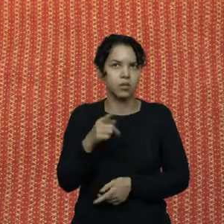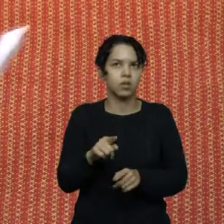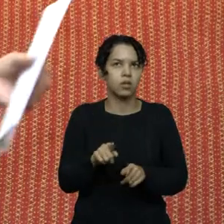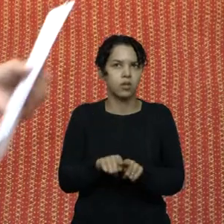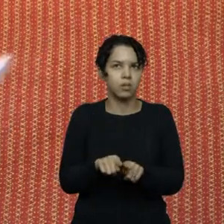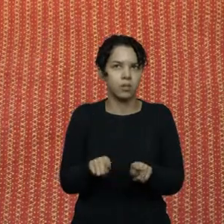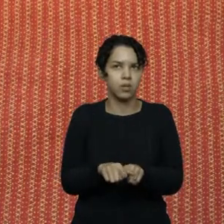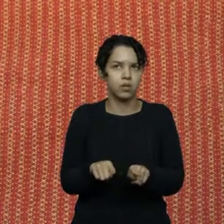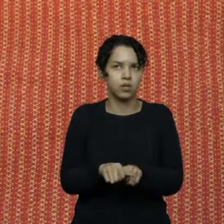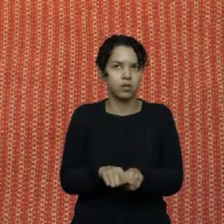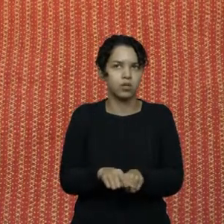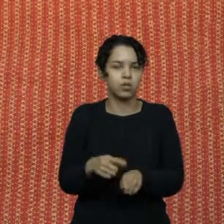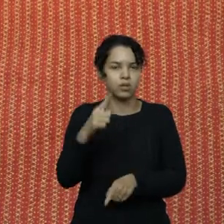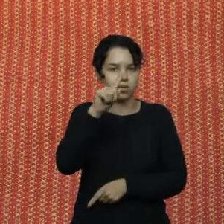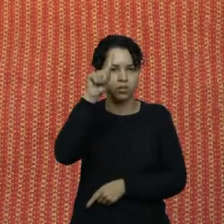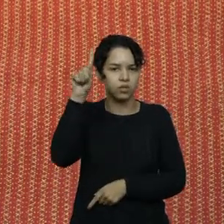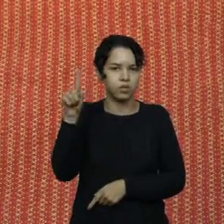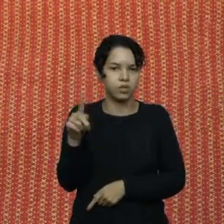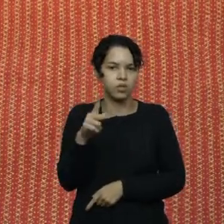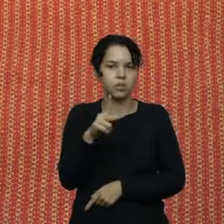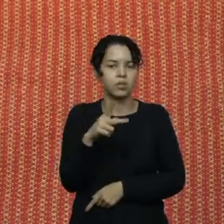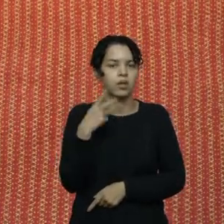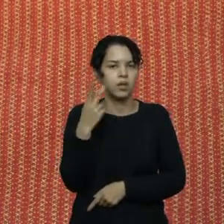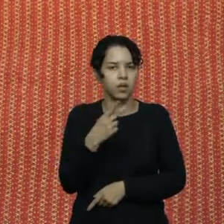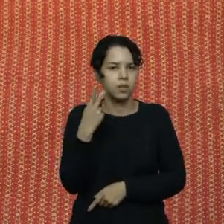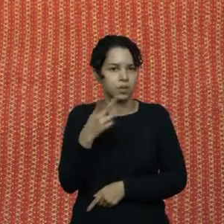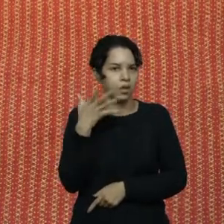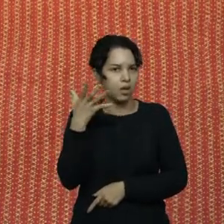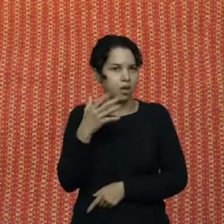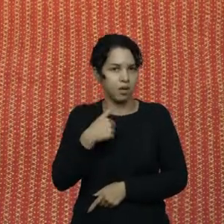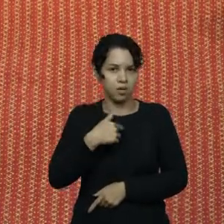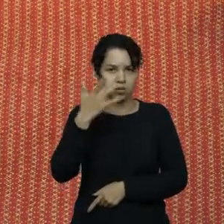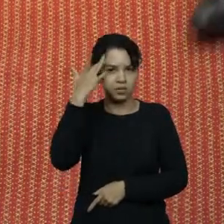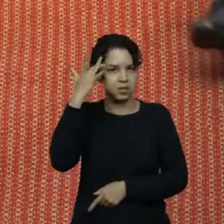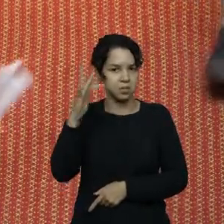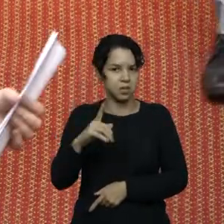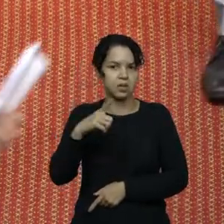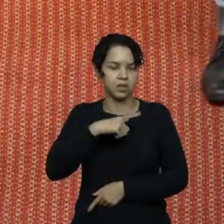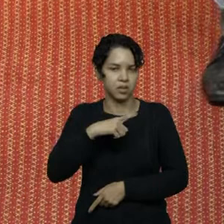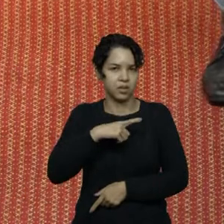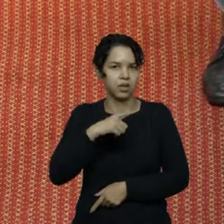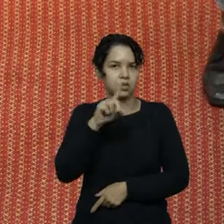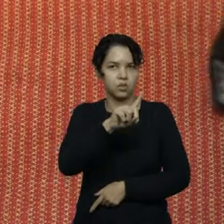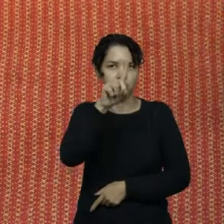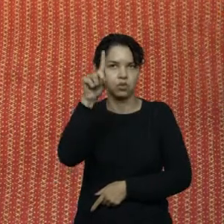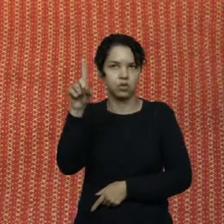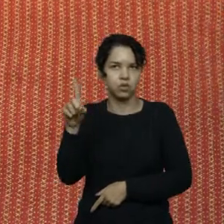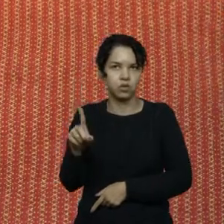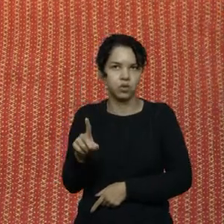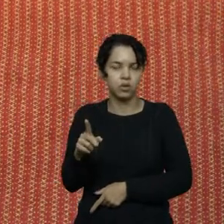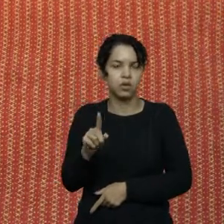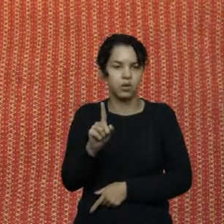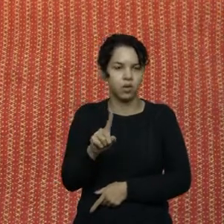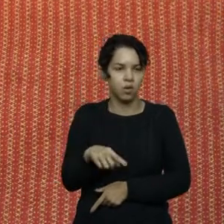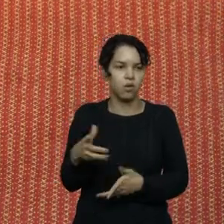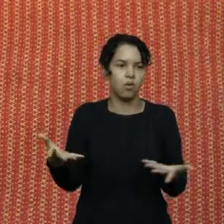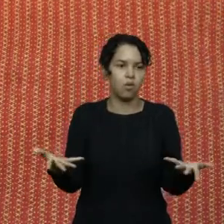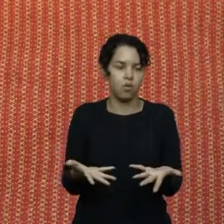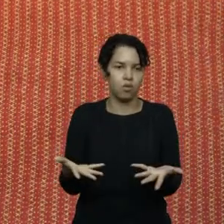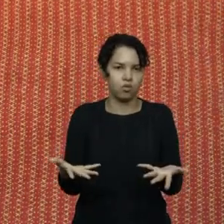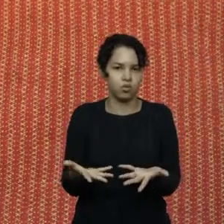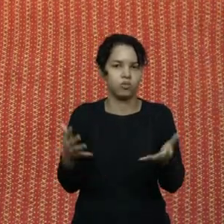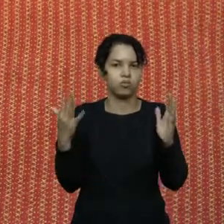nem eu sabia que que tinha o dia do Parlamento e do parlamentar umas hoje é